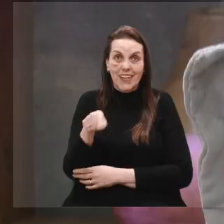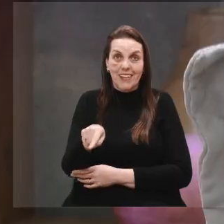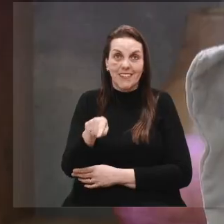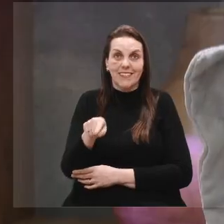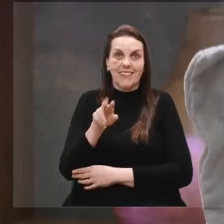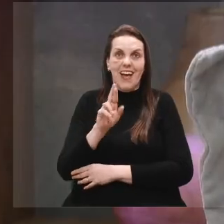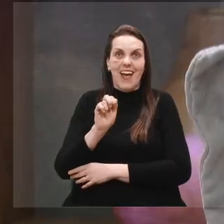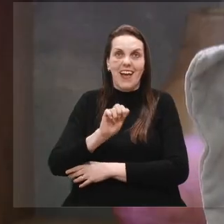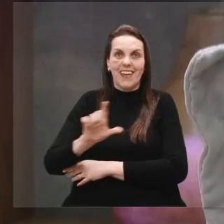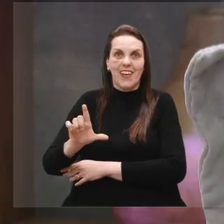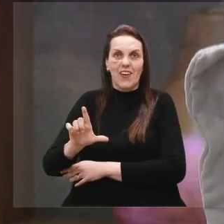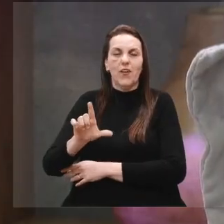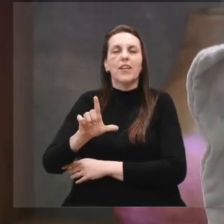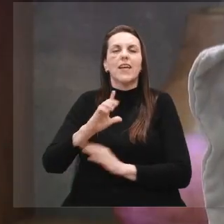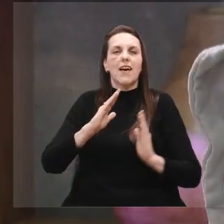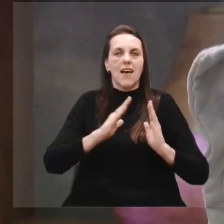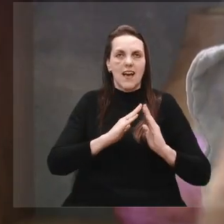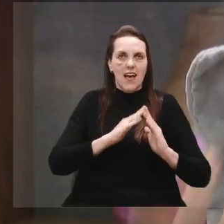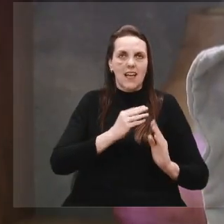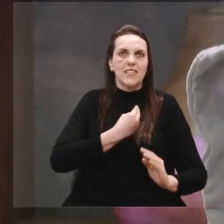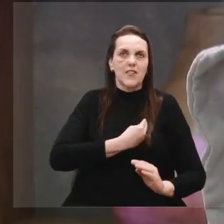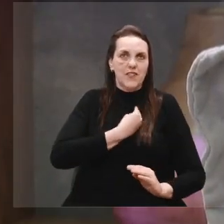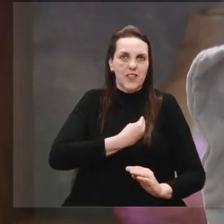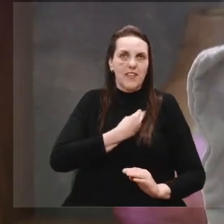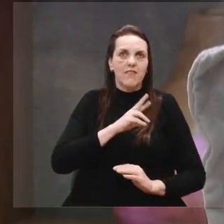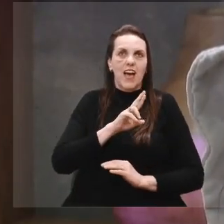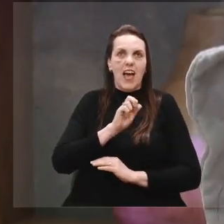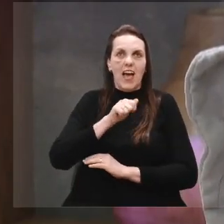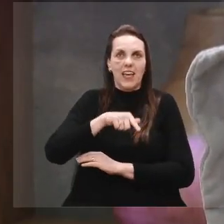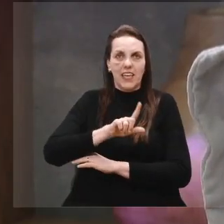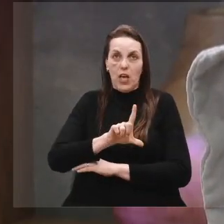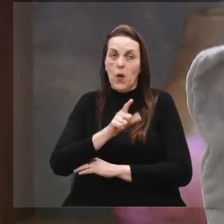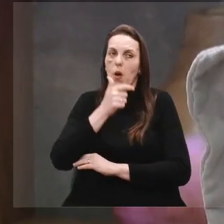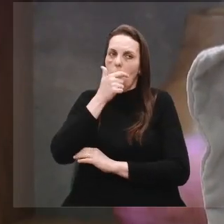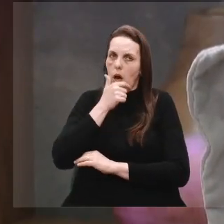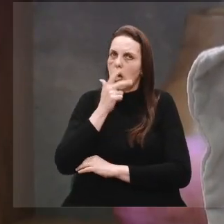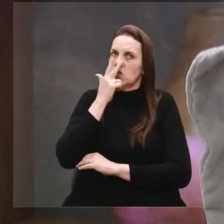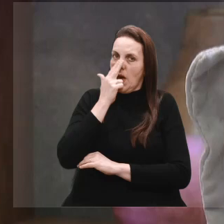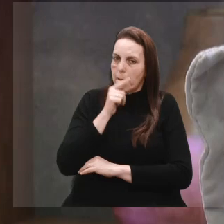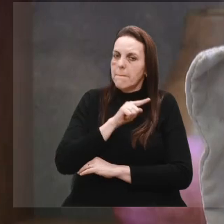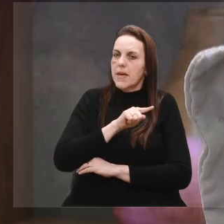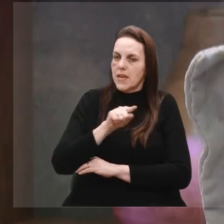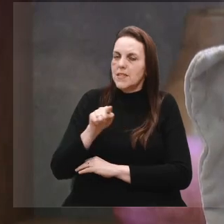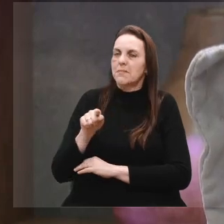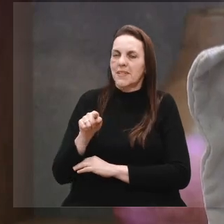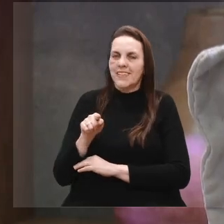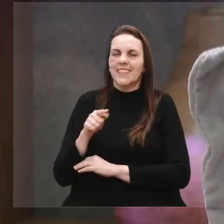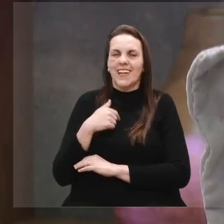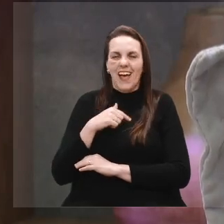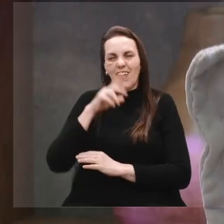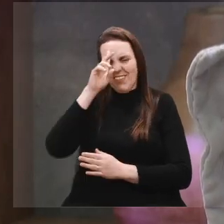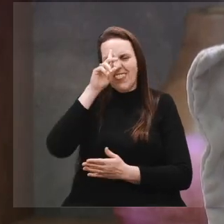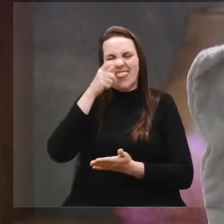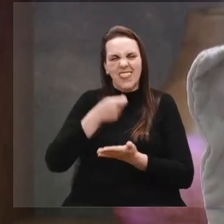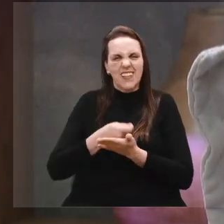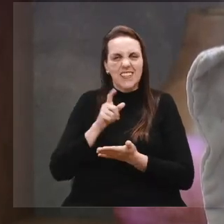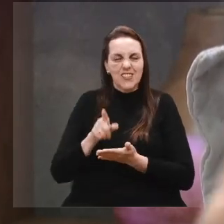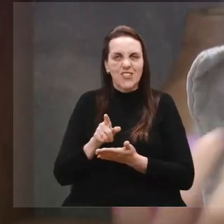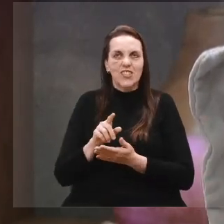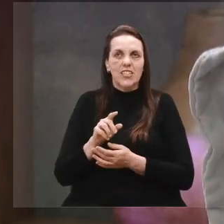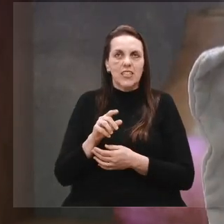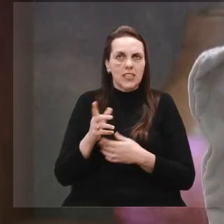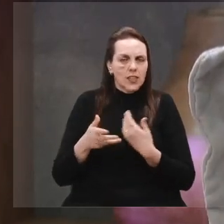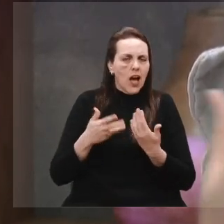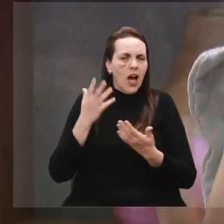foi essa Raquel? Aí tinha a Casa Viva Raquel também, pensei, deve ser a mesma Raquel. E decidi, né, assim, meio